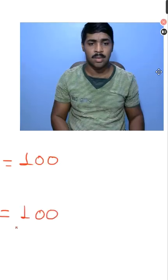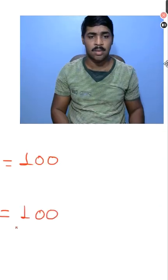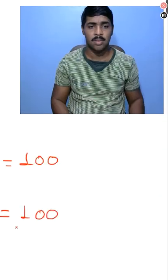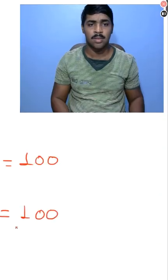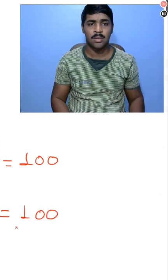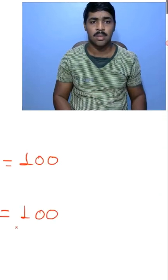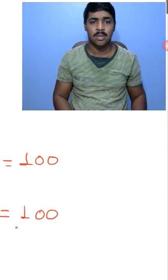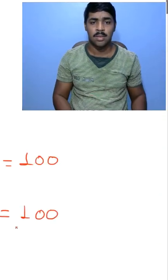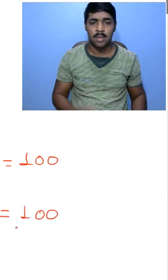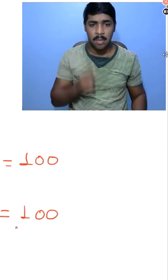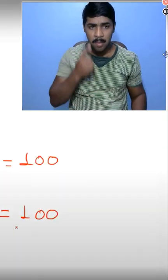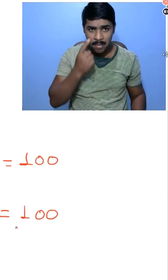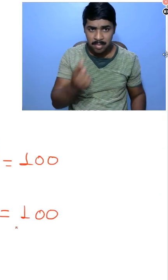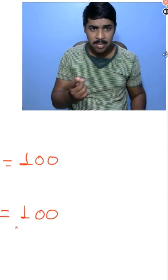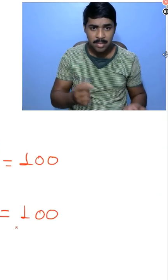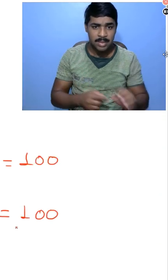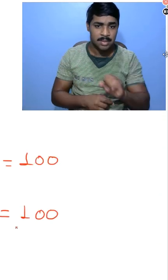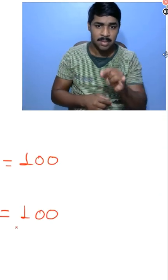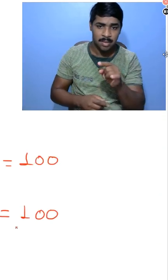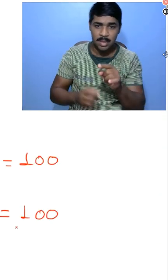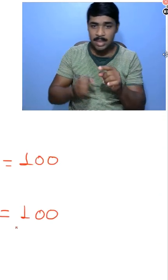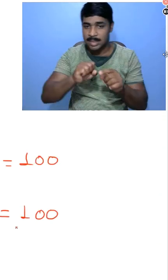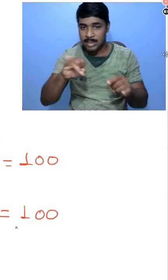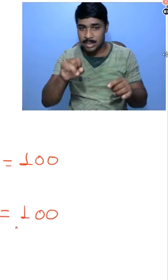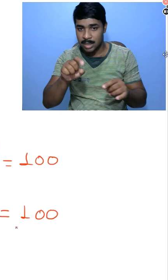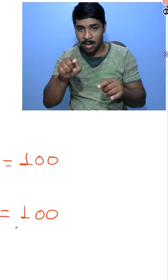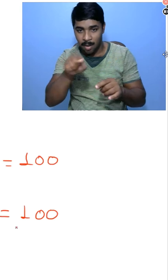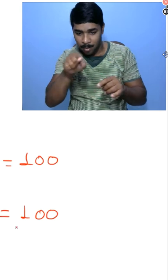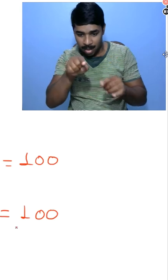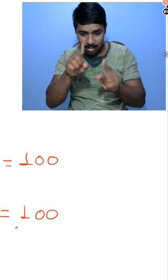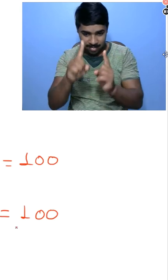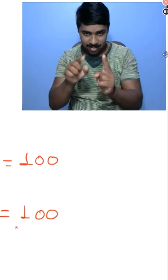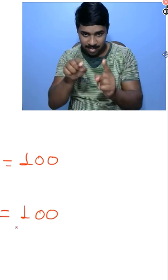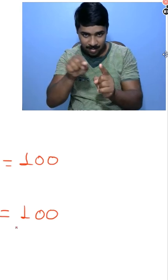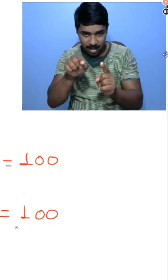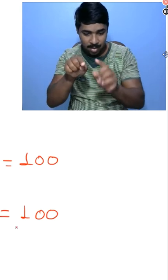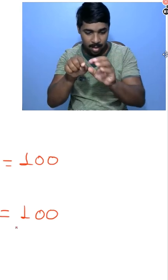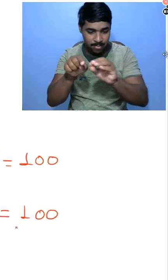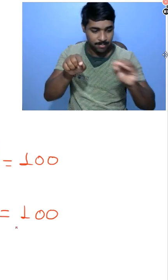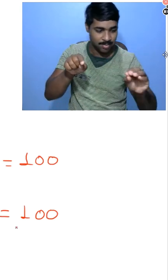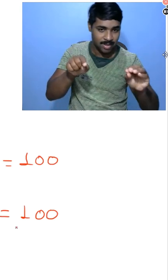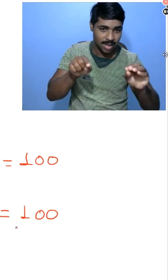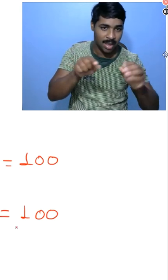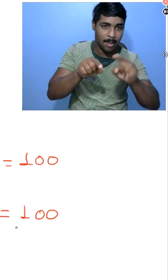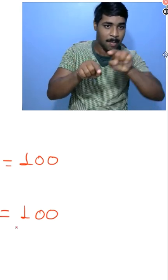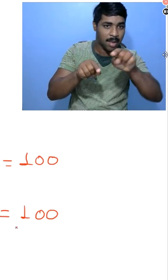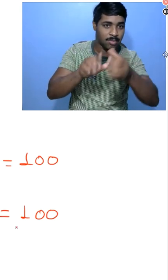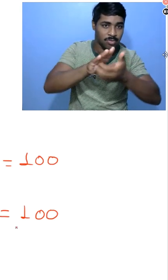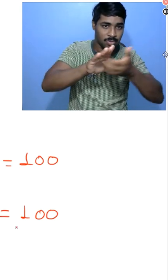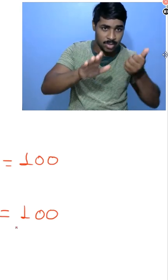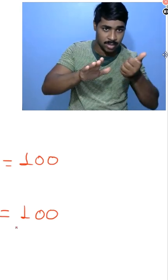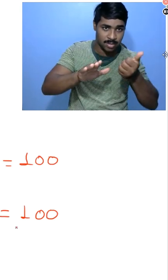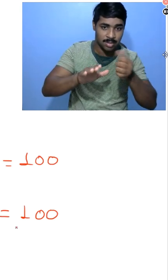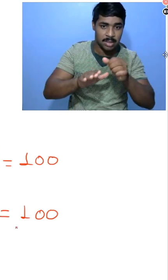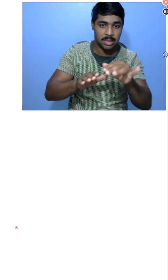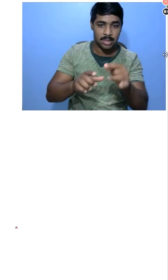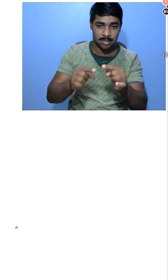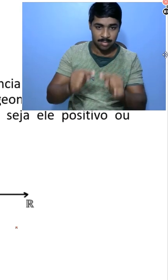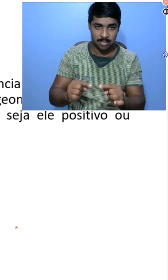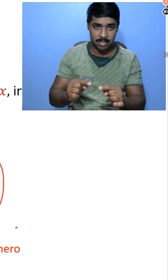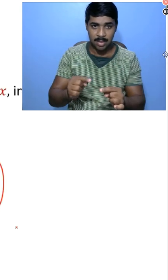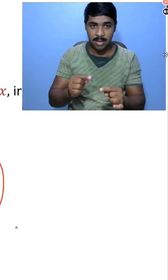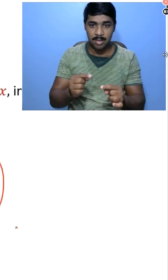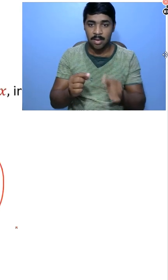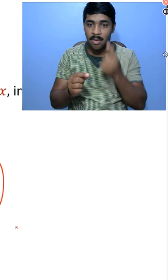Tá? Então, se o número for negativo, vira positivo, se for positivo, fica como está. Né? E é isso que